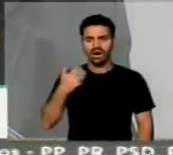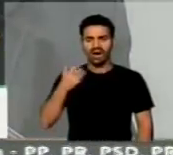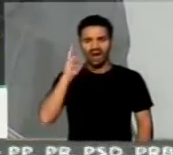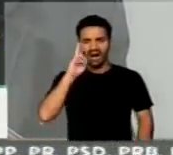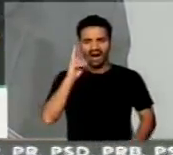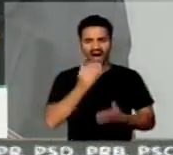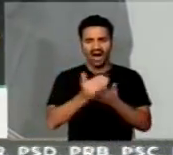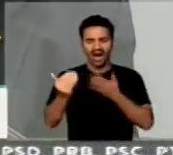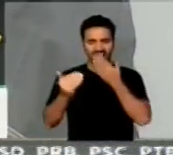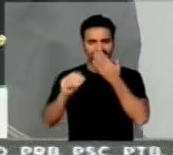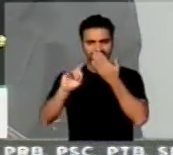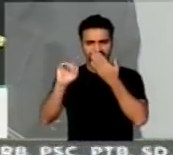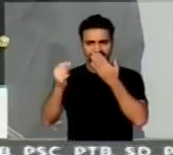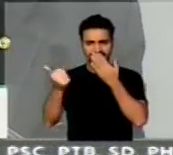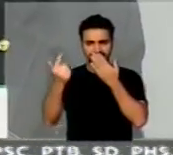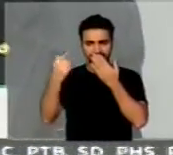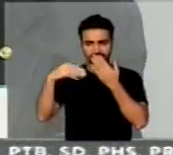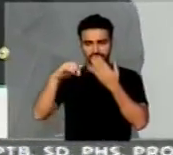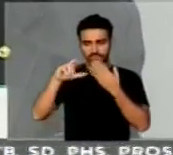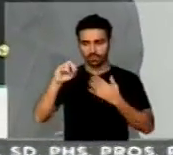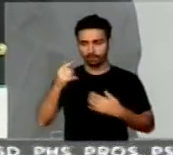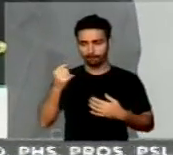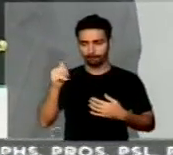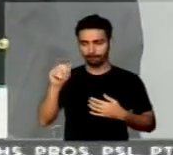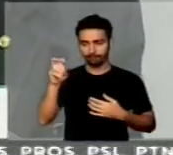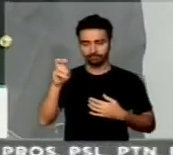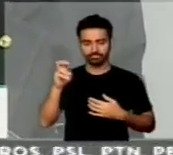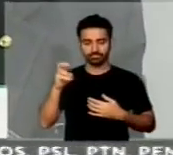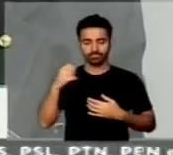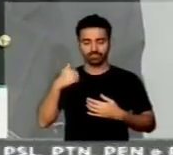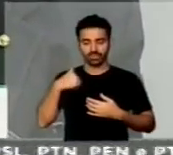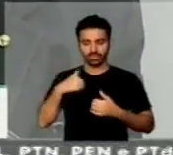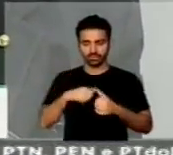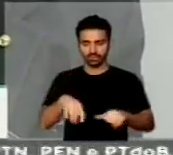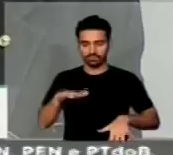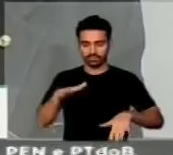no dia 12 de março de 2015 eu estava mais ou menos nesse local aqui.